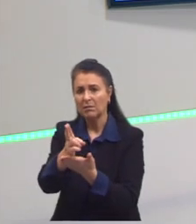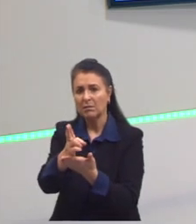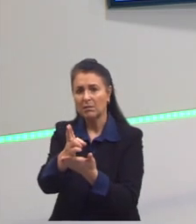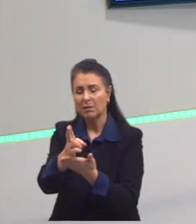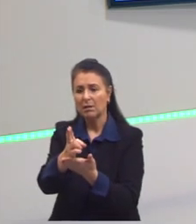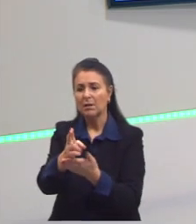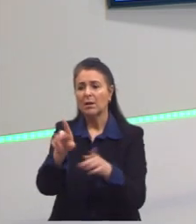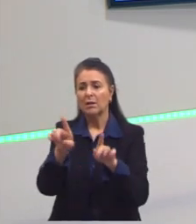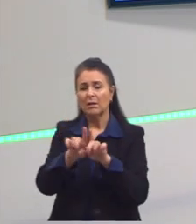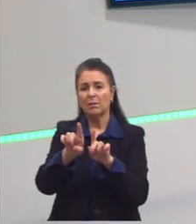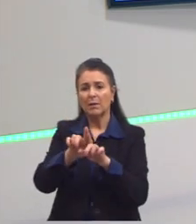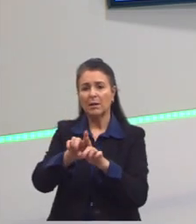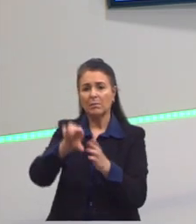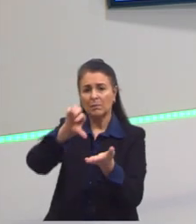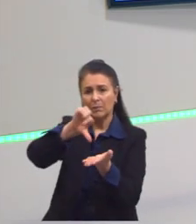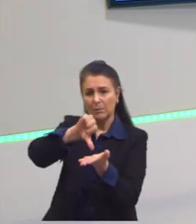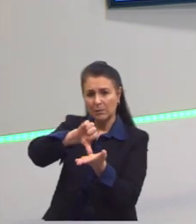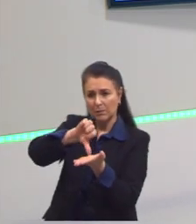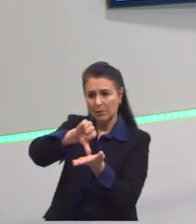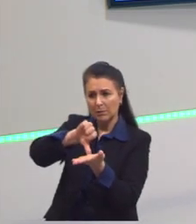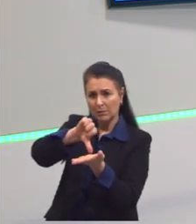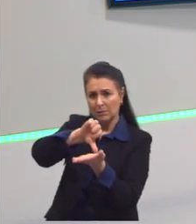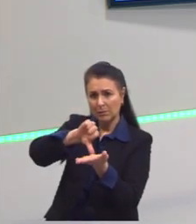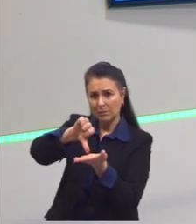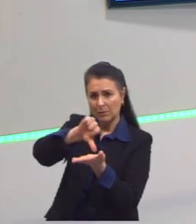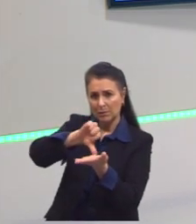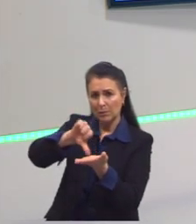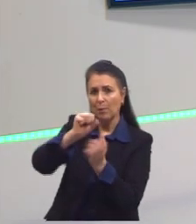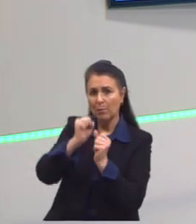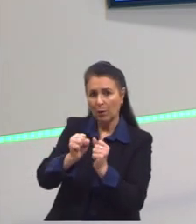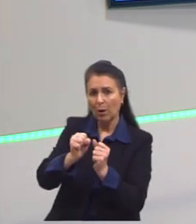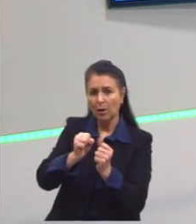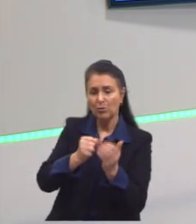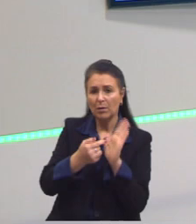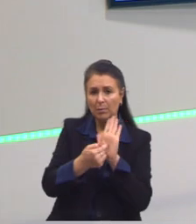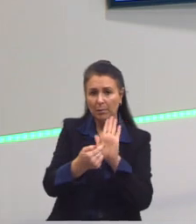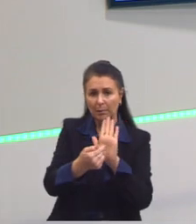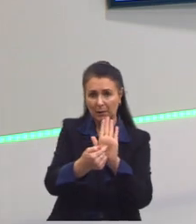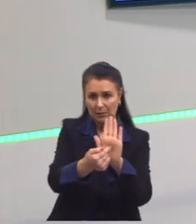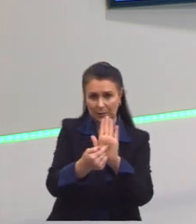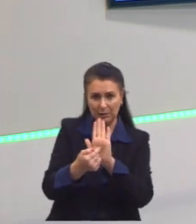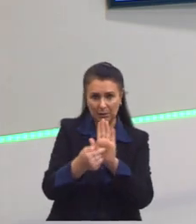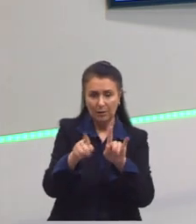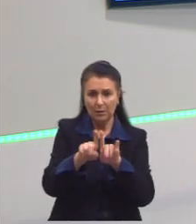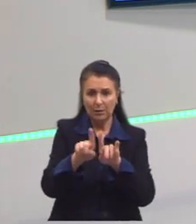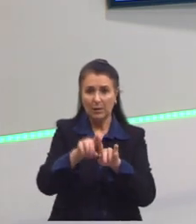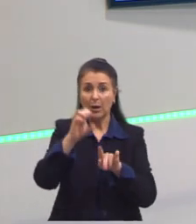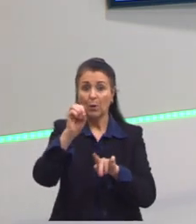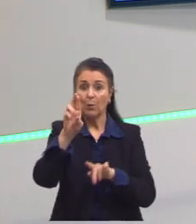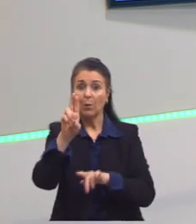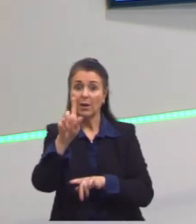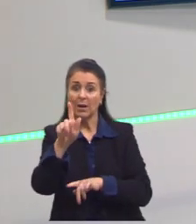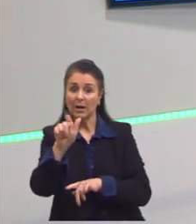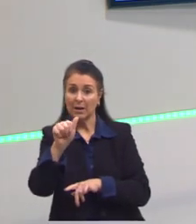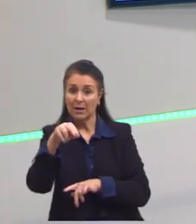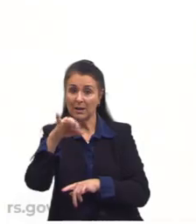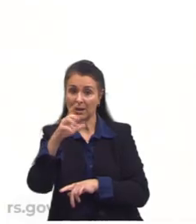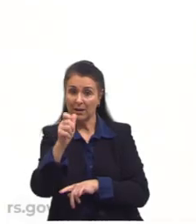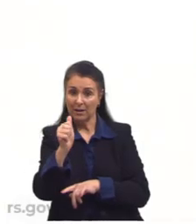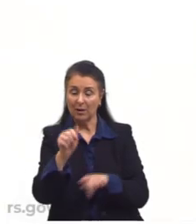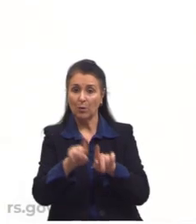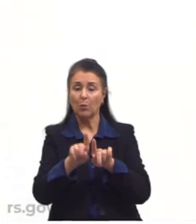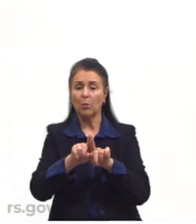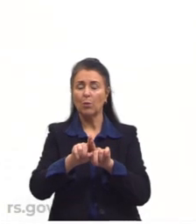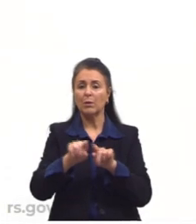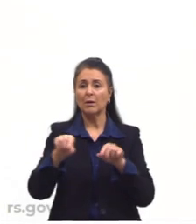também pode aparecer por completo isso aí na tua na tua provinha né além de agricultura orgânica pode aparecer essa permacultura ou